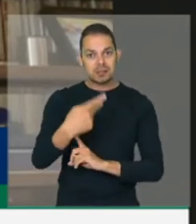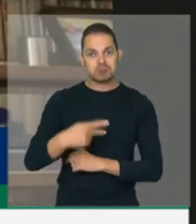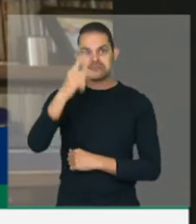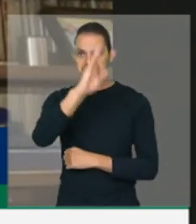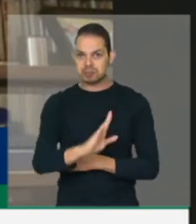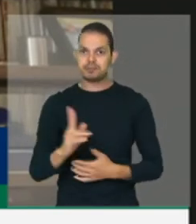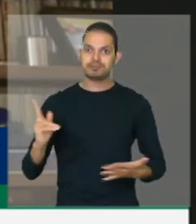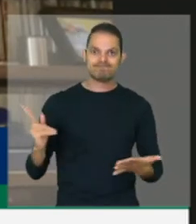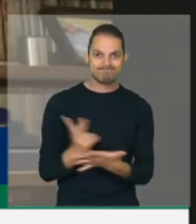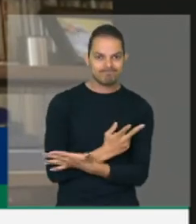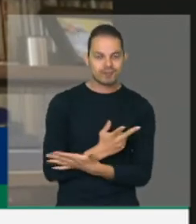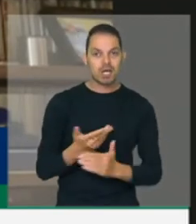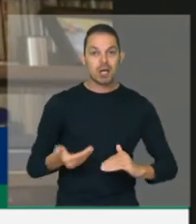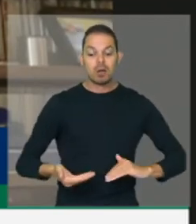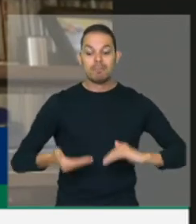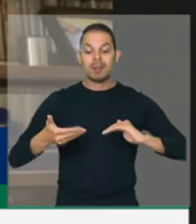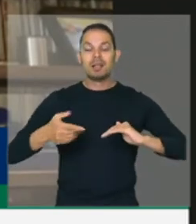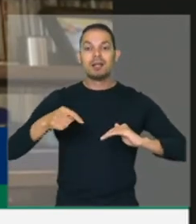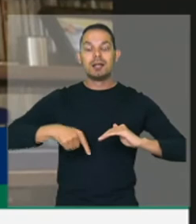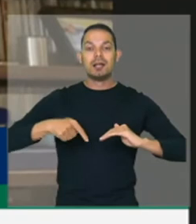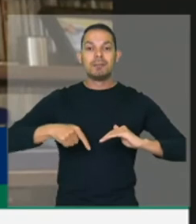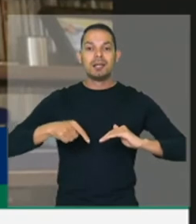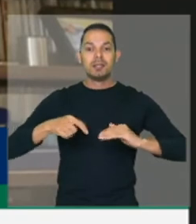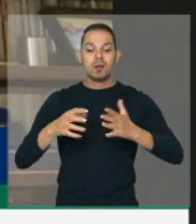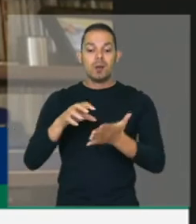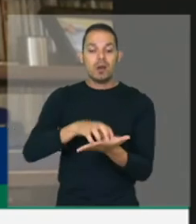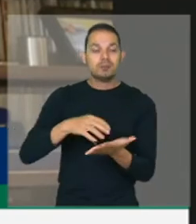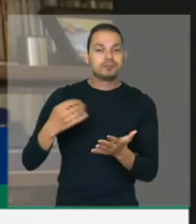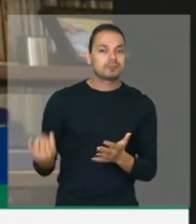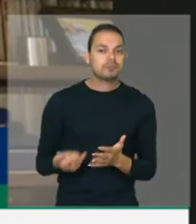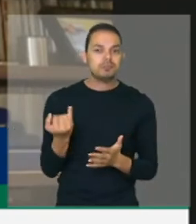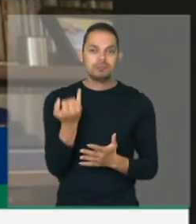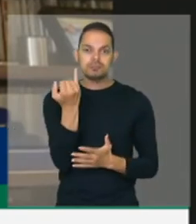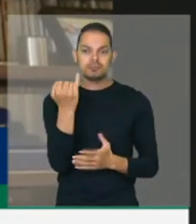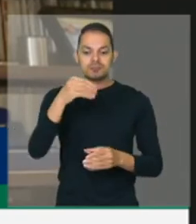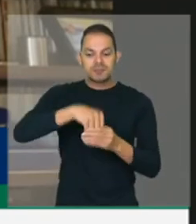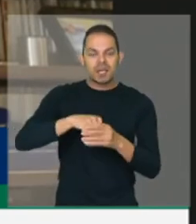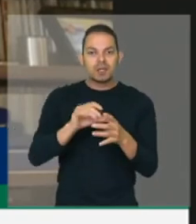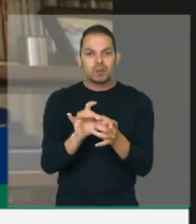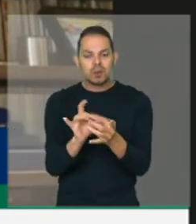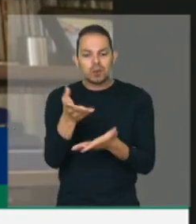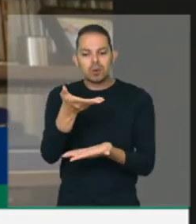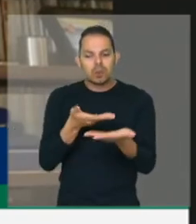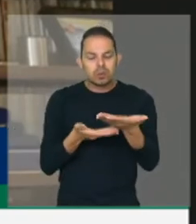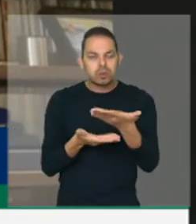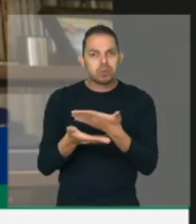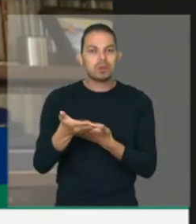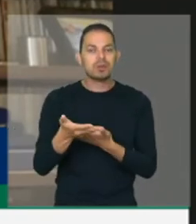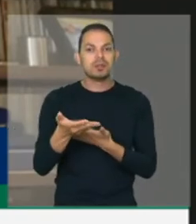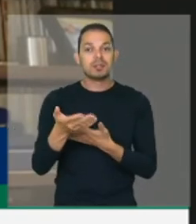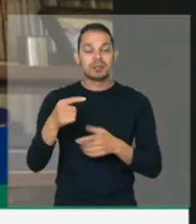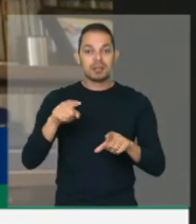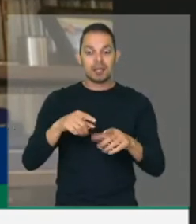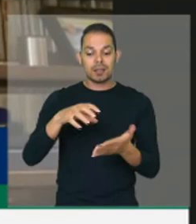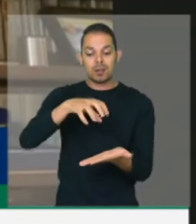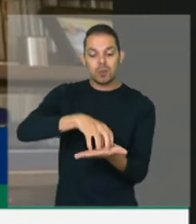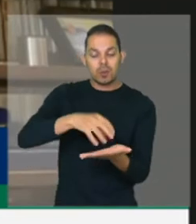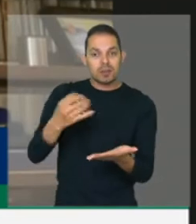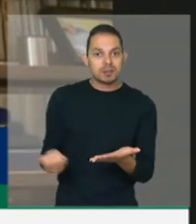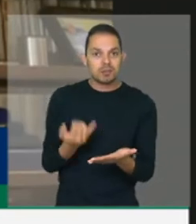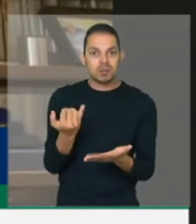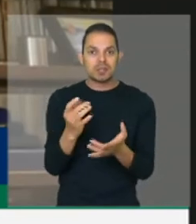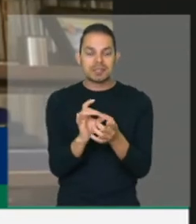O parlamento é a espinha dorsal da democracia, é a espinha dorsal do regime democrático.